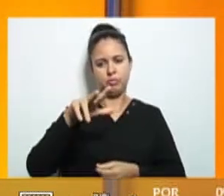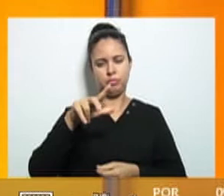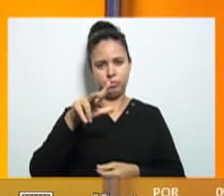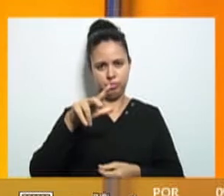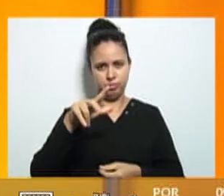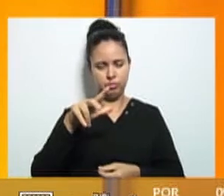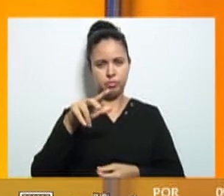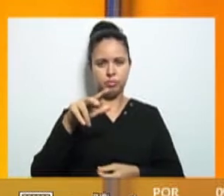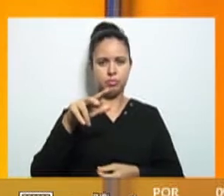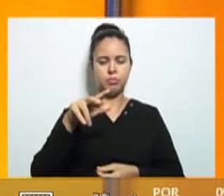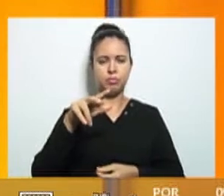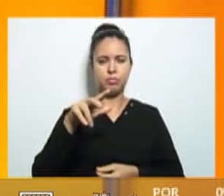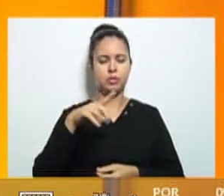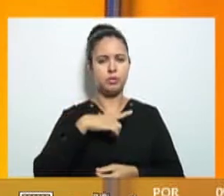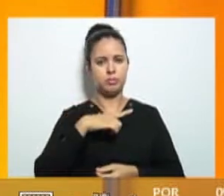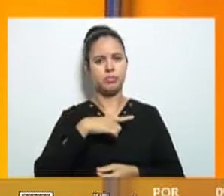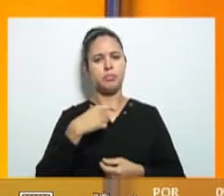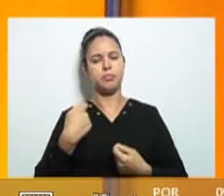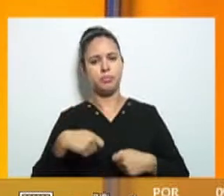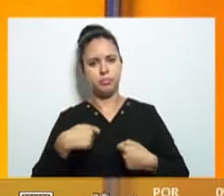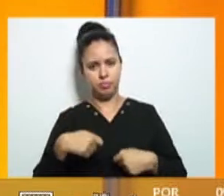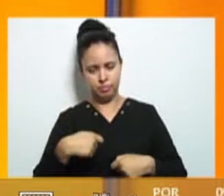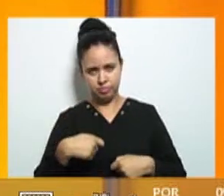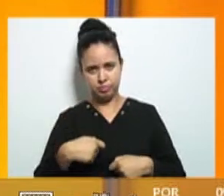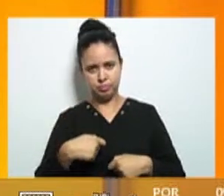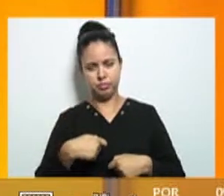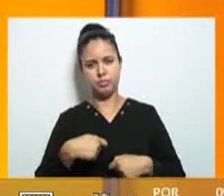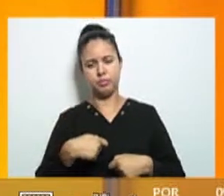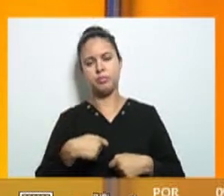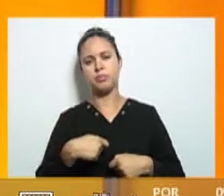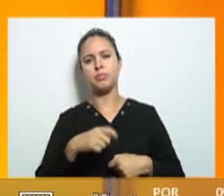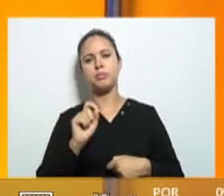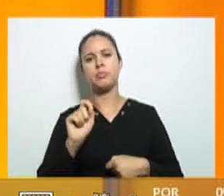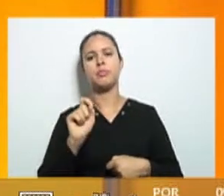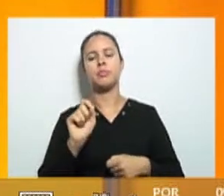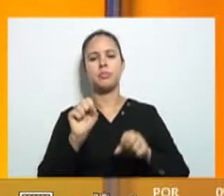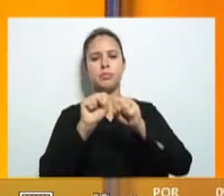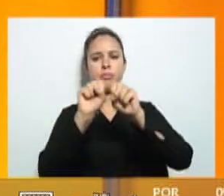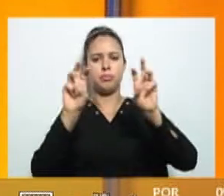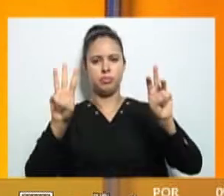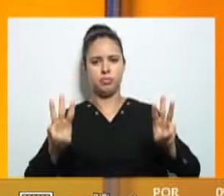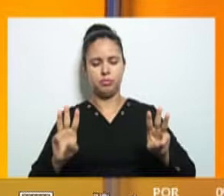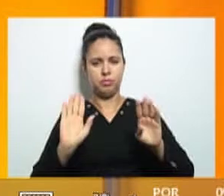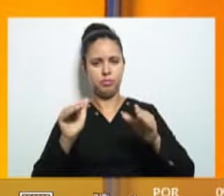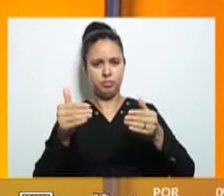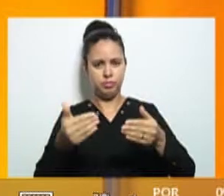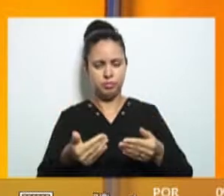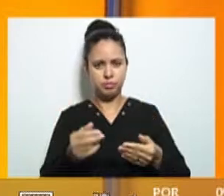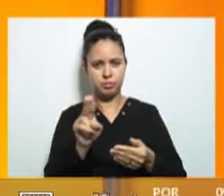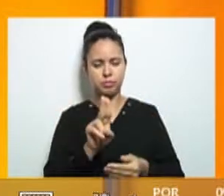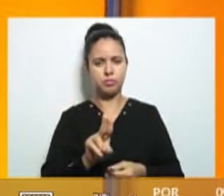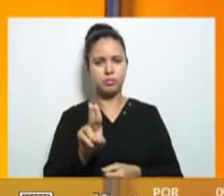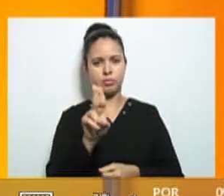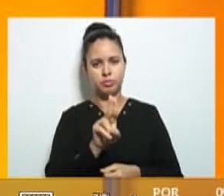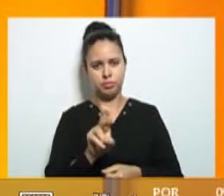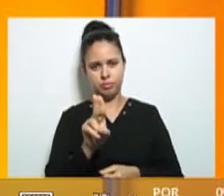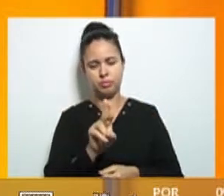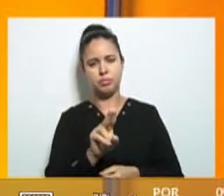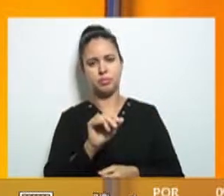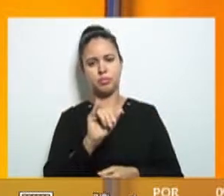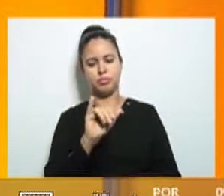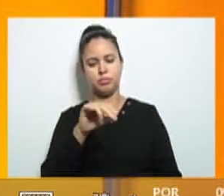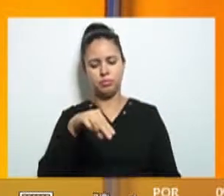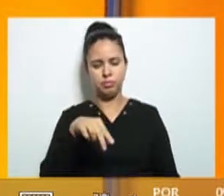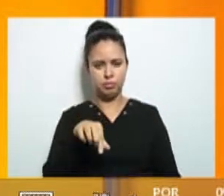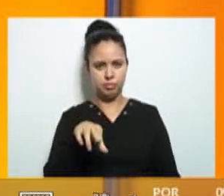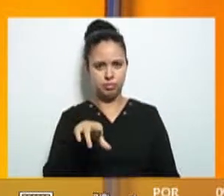ó. Você tem que ter esses softwares específicos para poder compactar, tá, gente? Esse que a gente está utilizando aqui no computador é o WinRAR, mas você